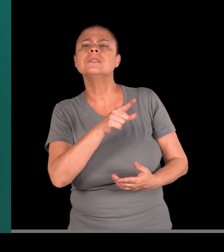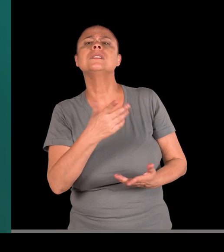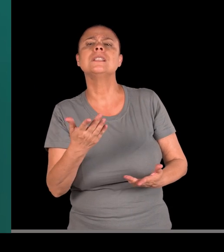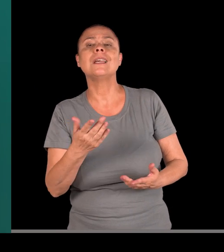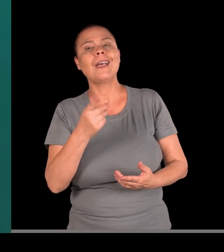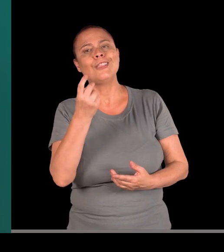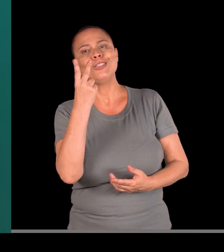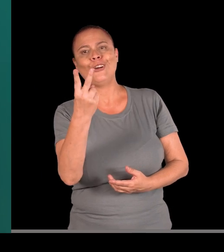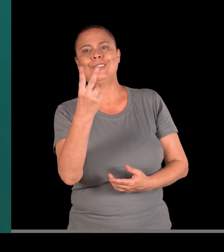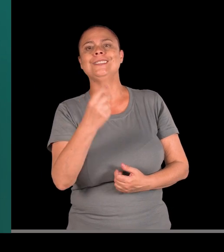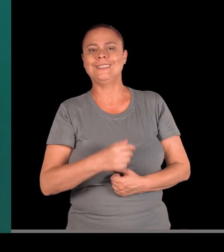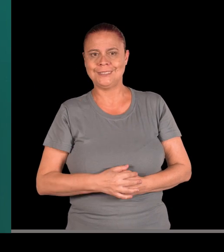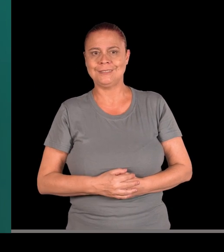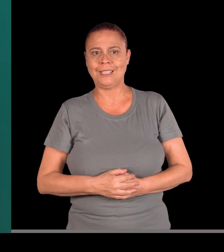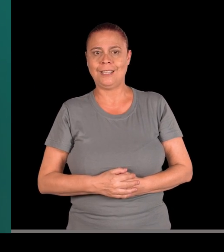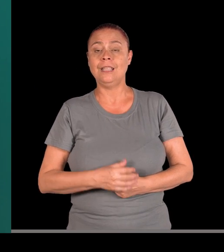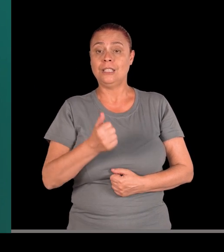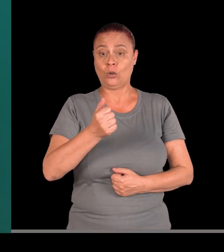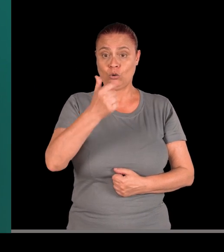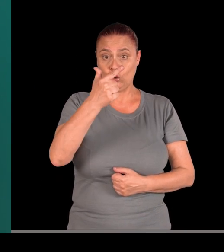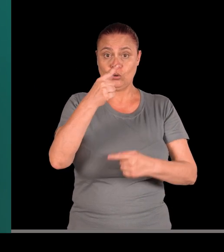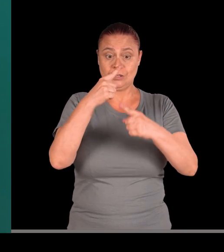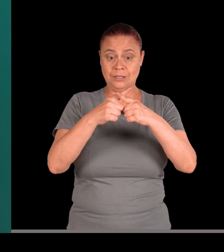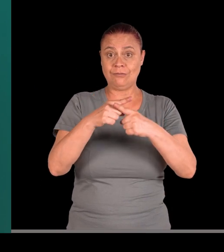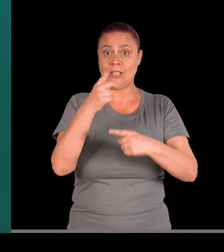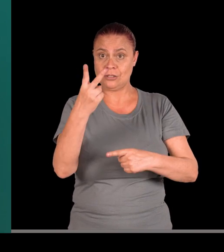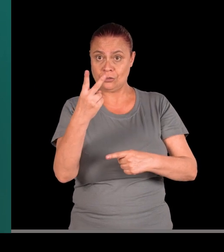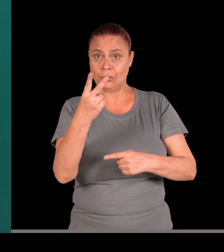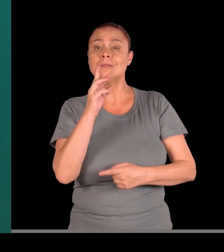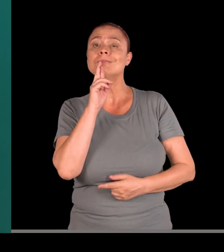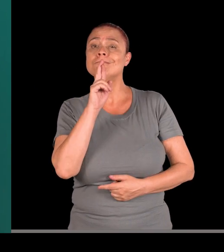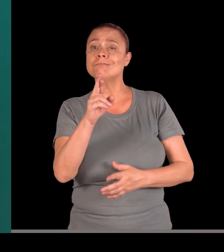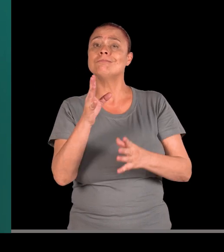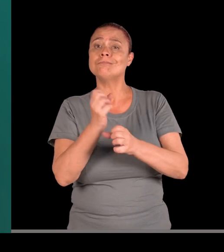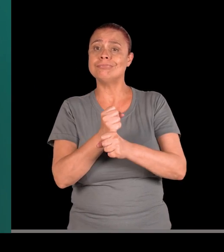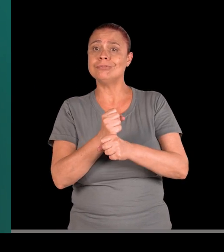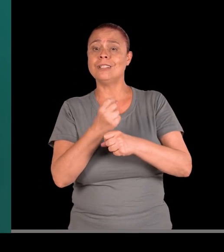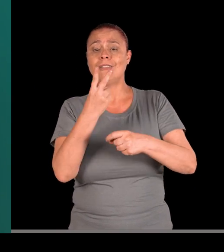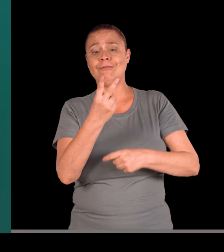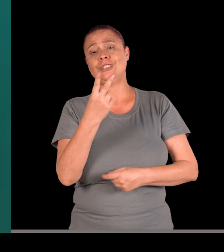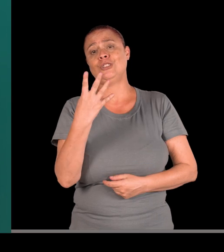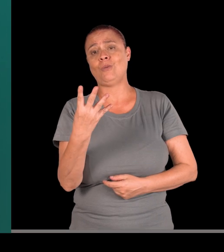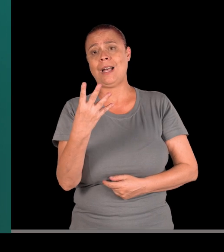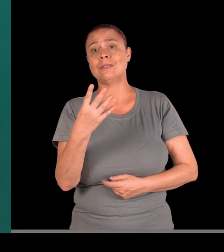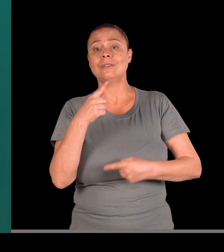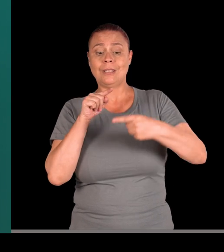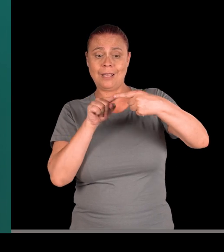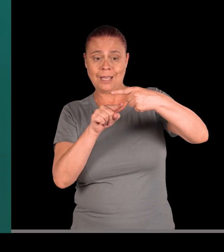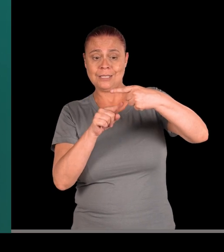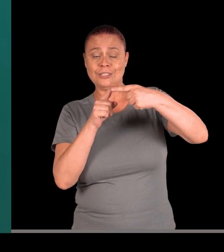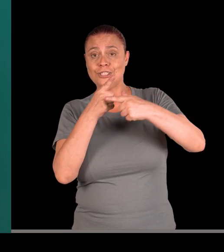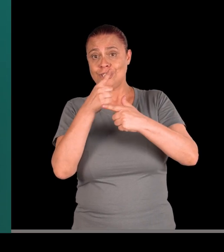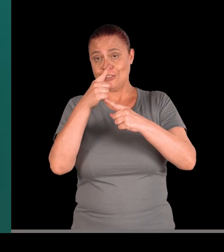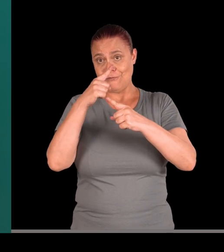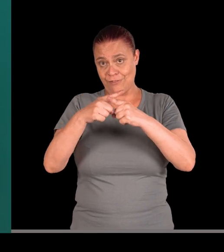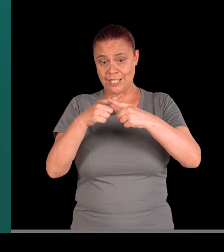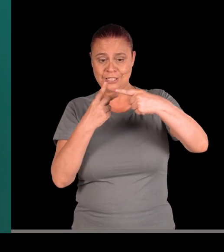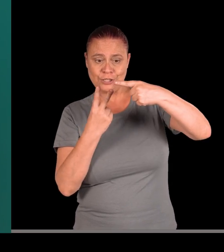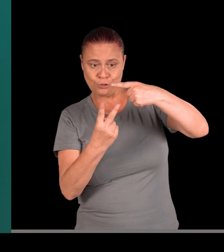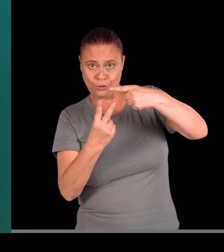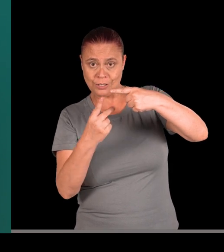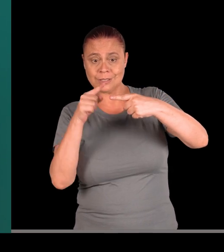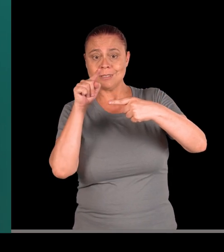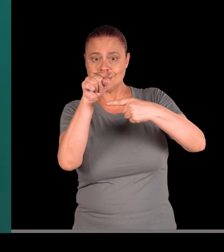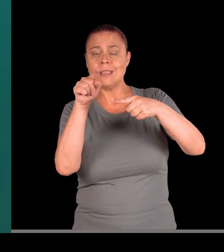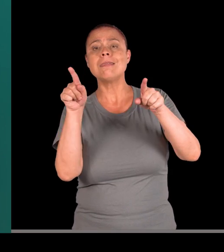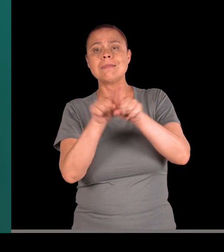eu multiplico o 12 por 2, eu também tenho que multiplicar o 5 por 2. Por quê? Quando